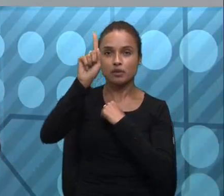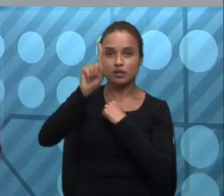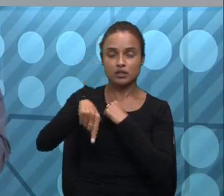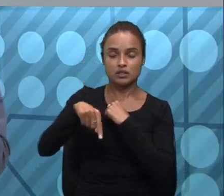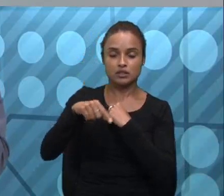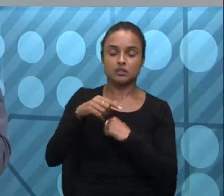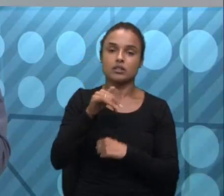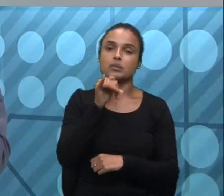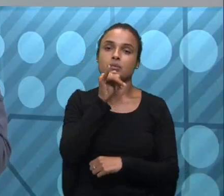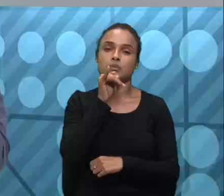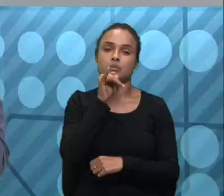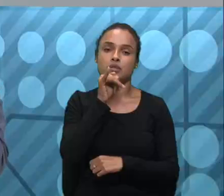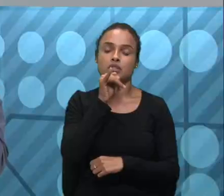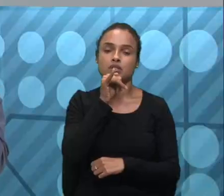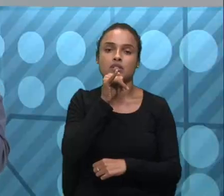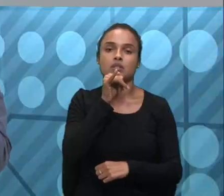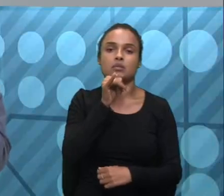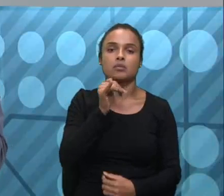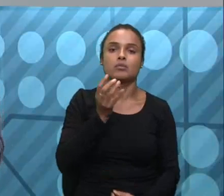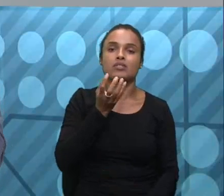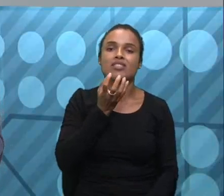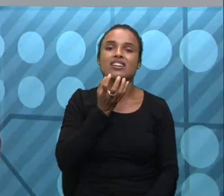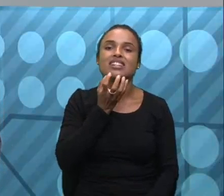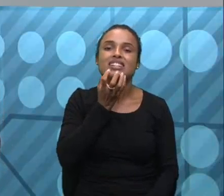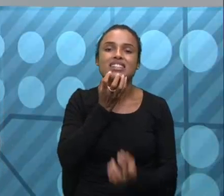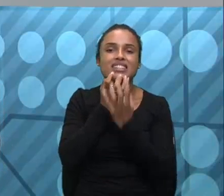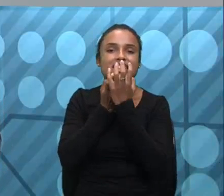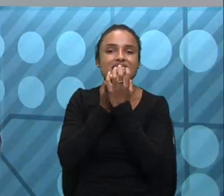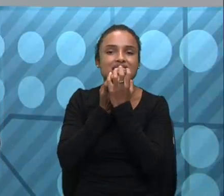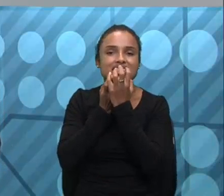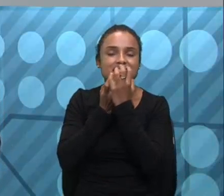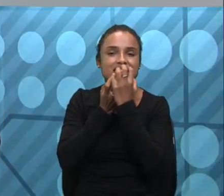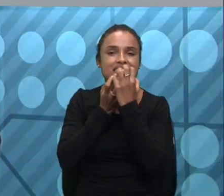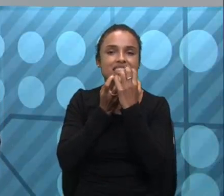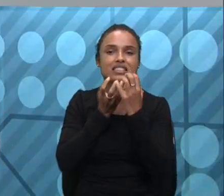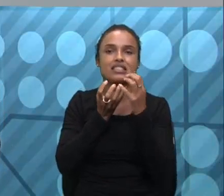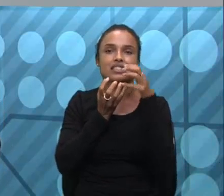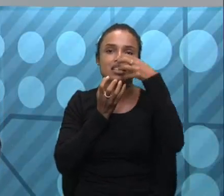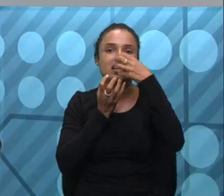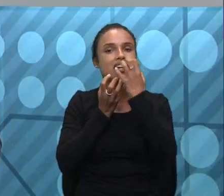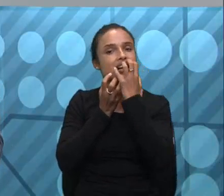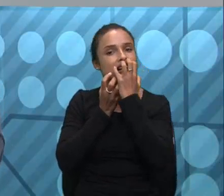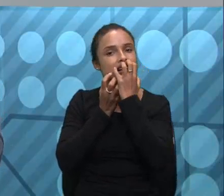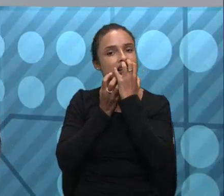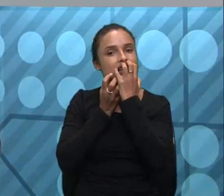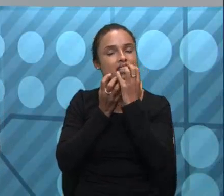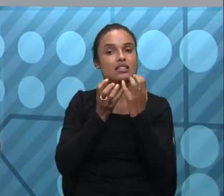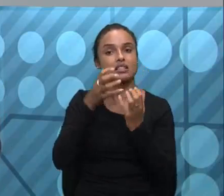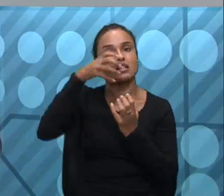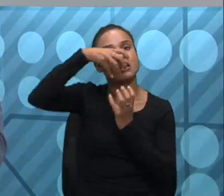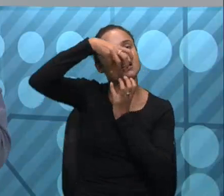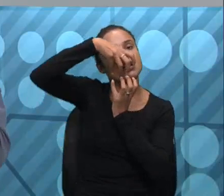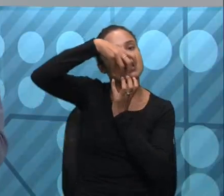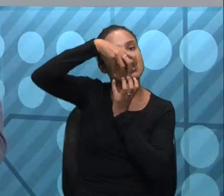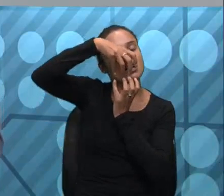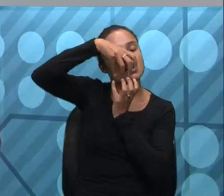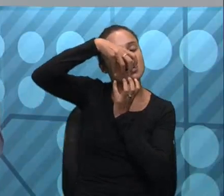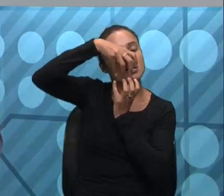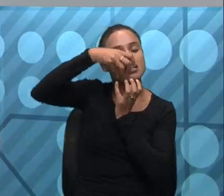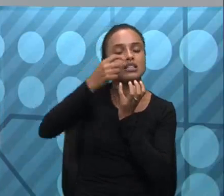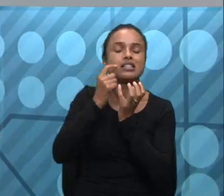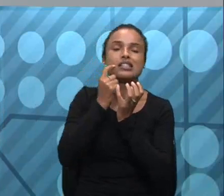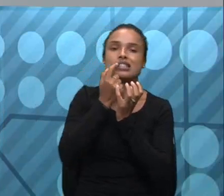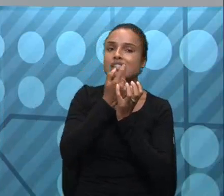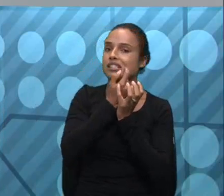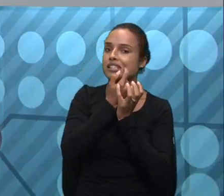o dente ficar preso lá. Então, é uma articulação muito nessa região, justamente para que o dente se encaixe, tá?